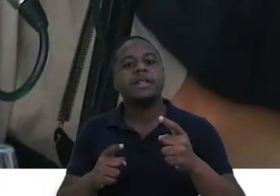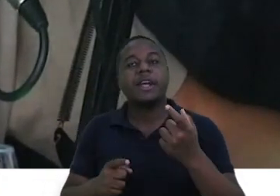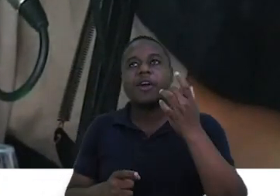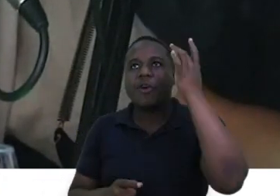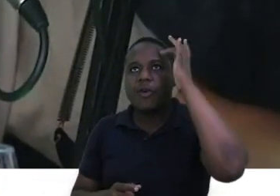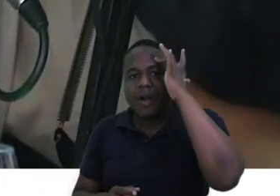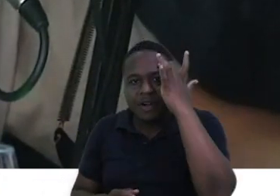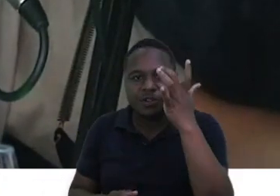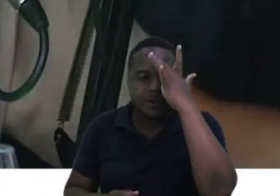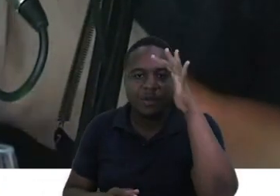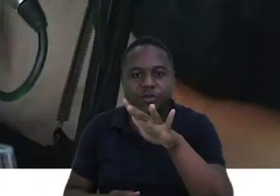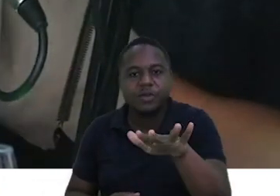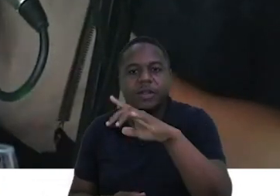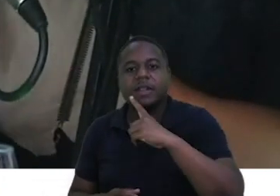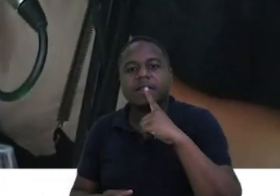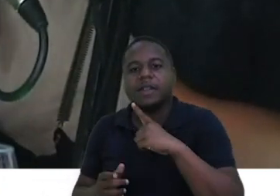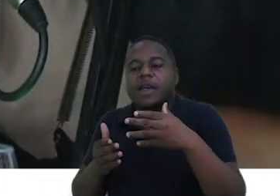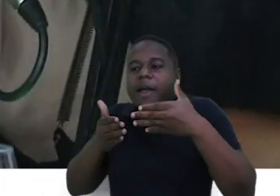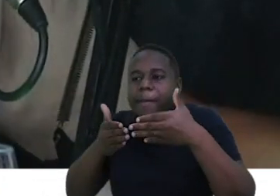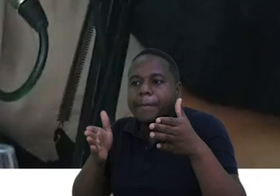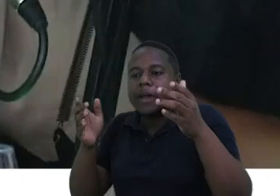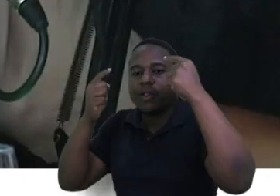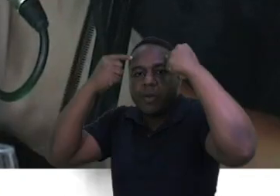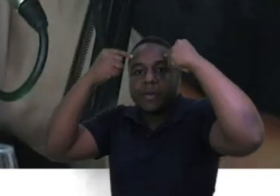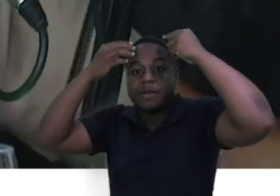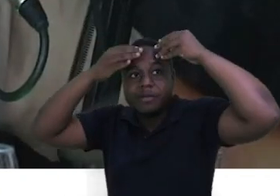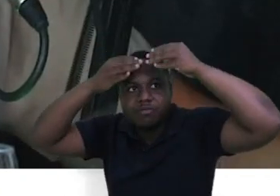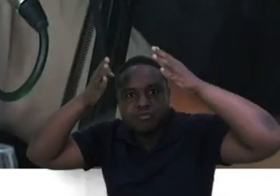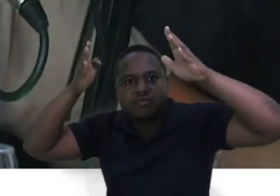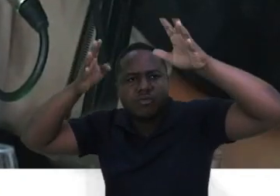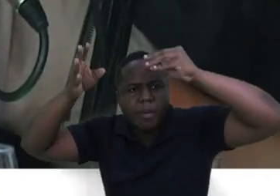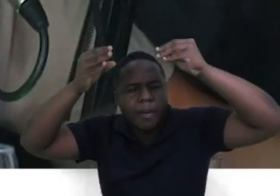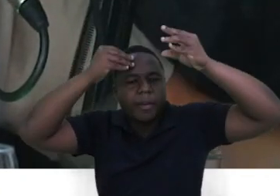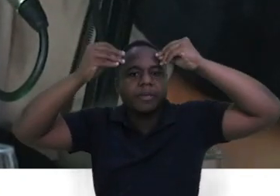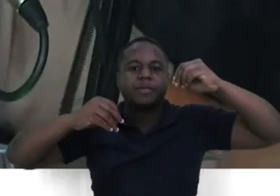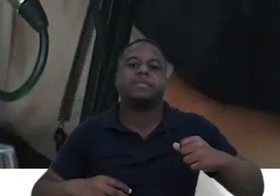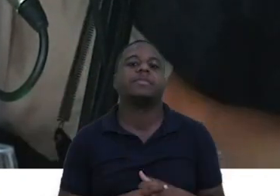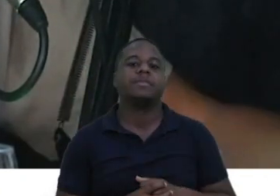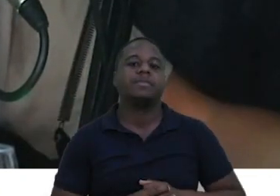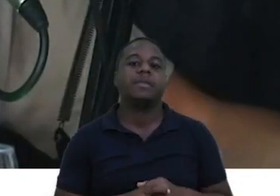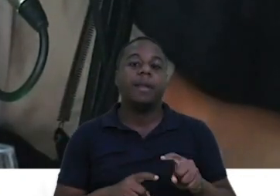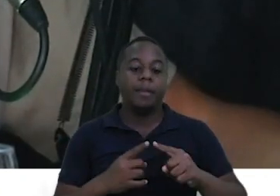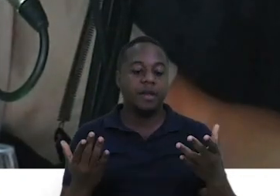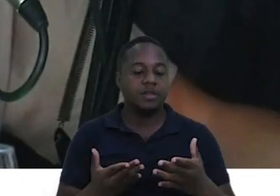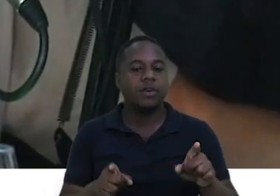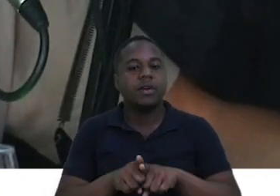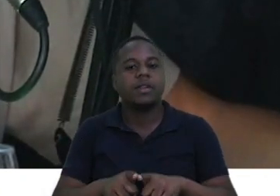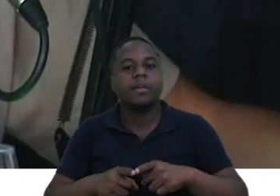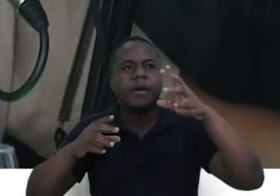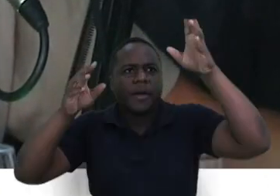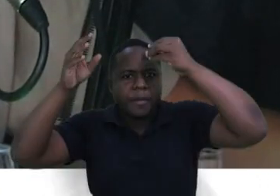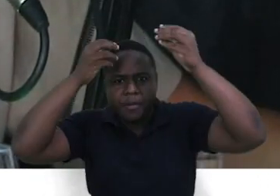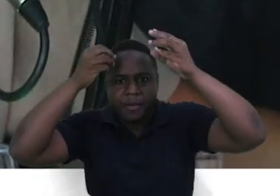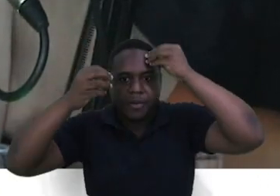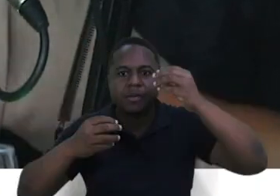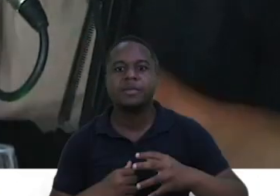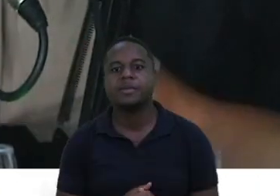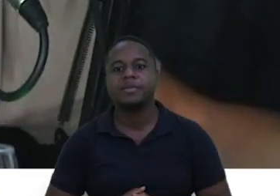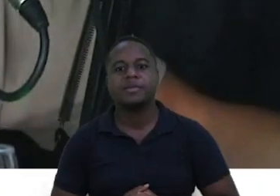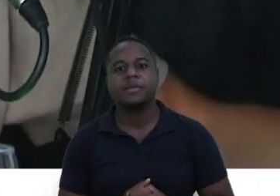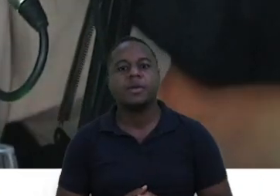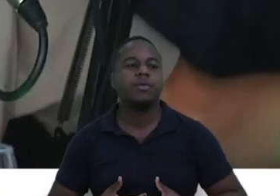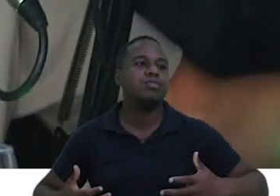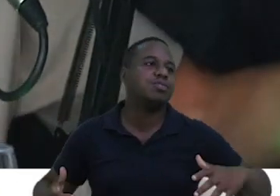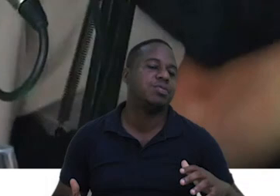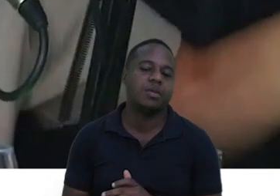aberto. Antes e hoje, com o nosso trabalho, muito mais aberto e curioso também para entender, tipo, caramba,